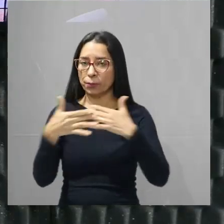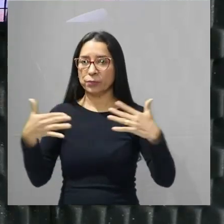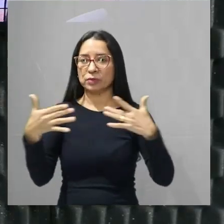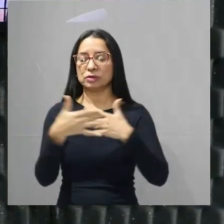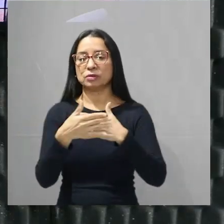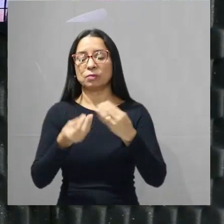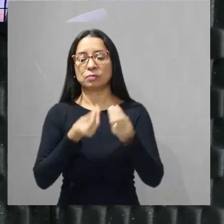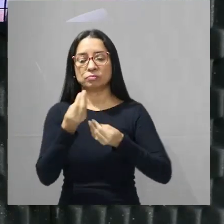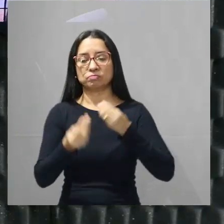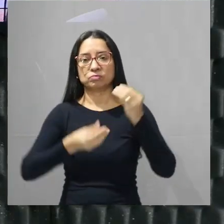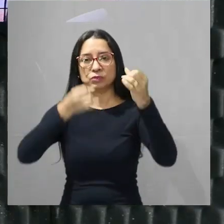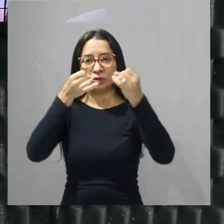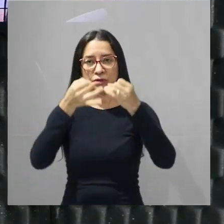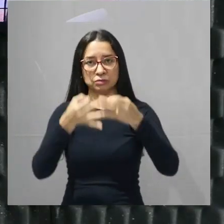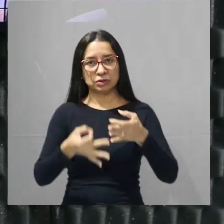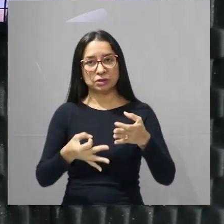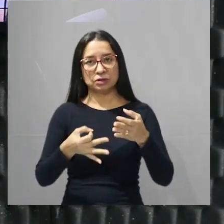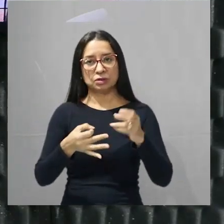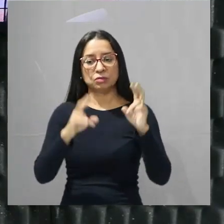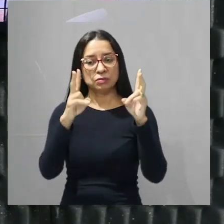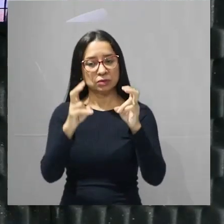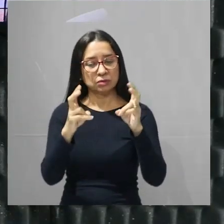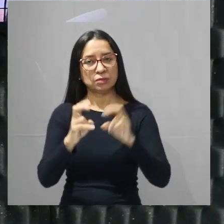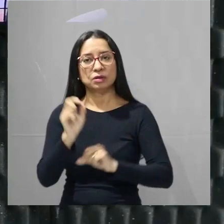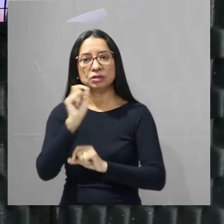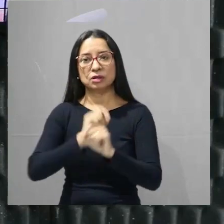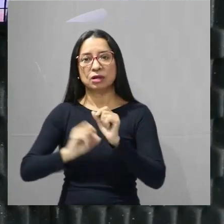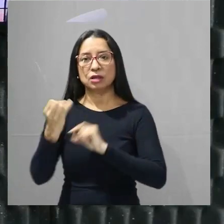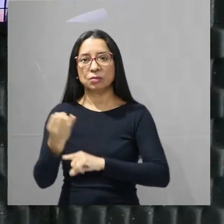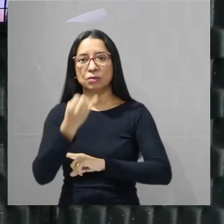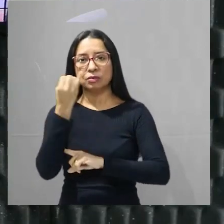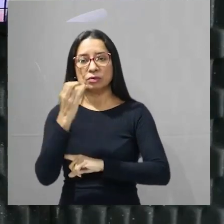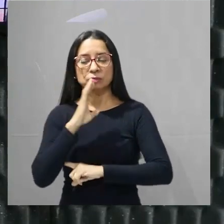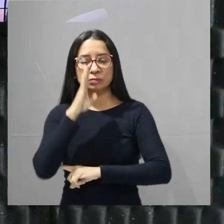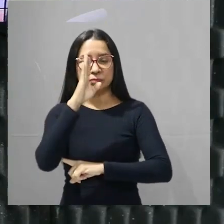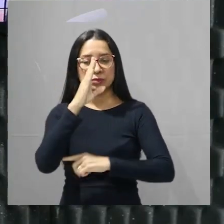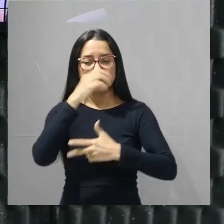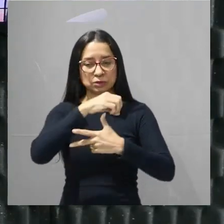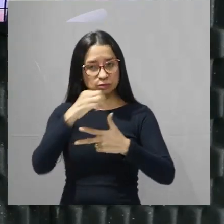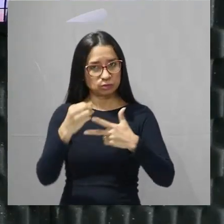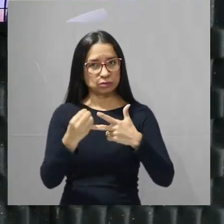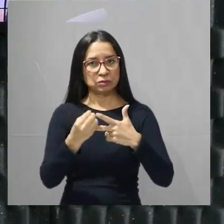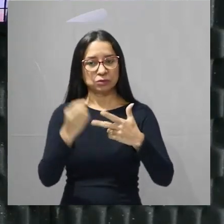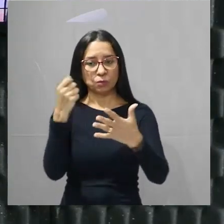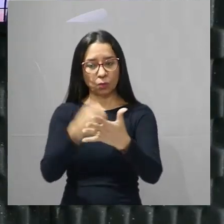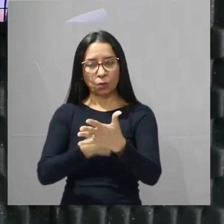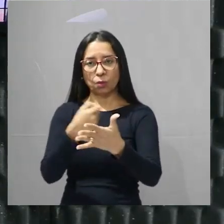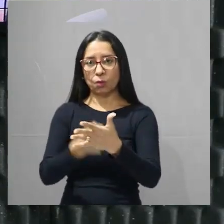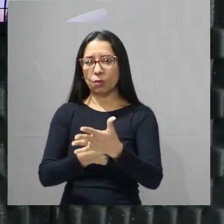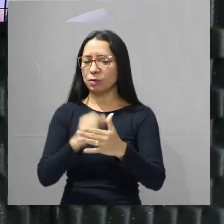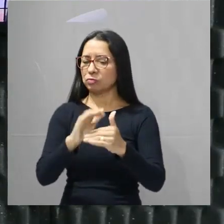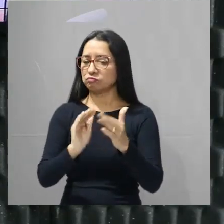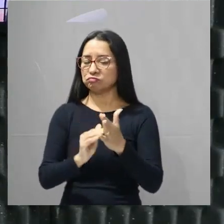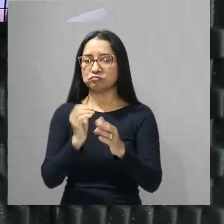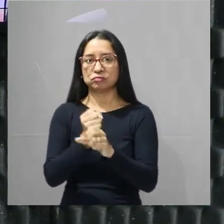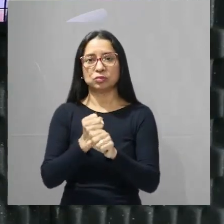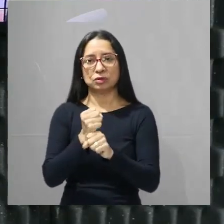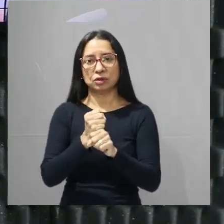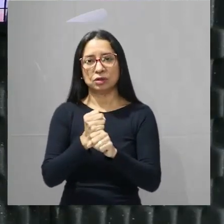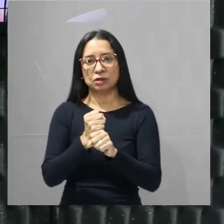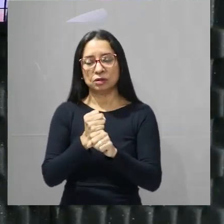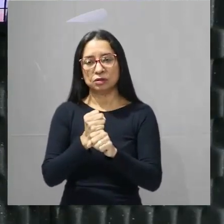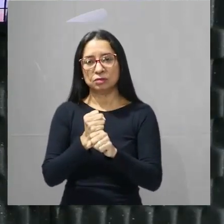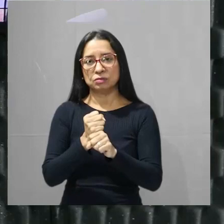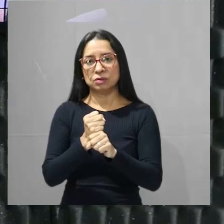expliquei, como é uma temática muito importante, principalmente no Enem, o Enem cobra basicamente todo ano, eu dividi essa